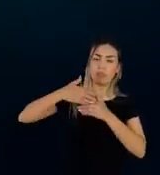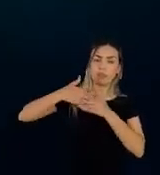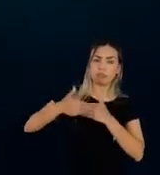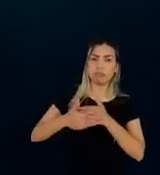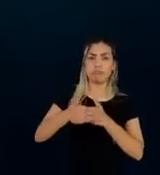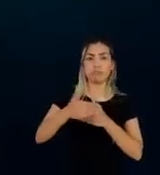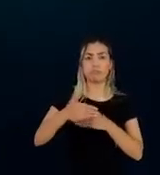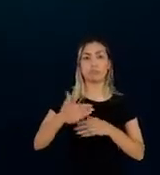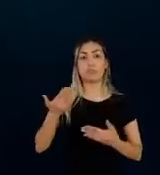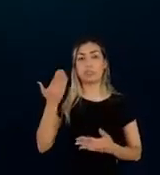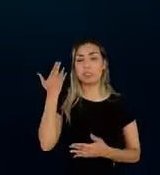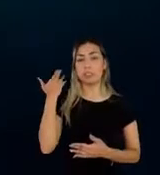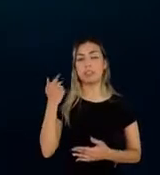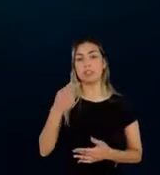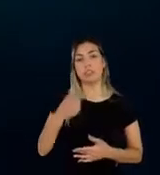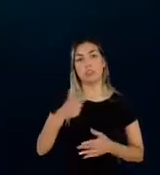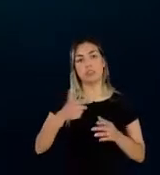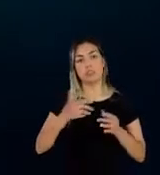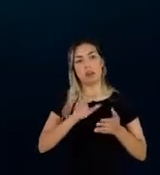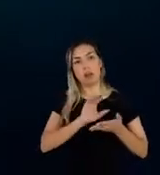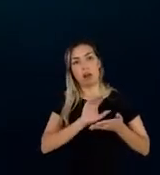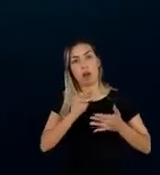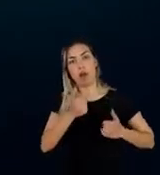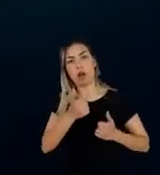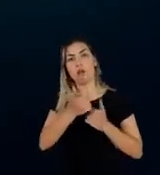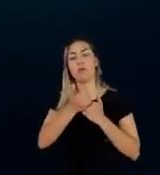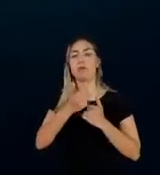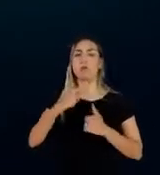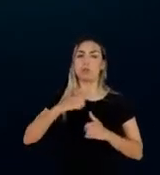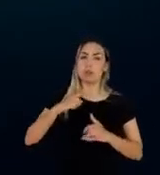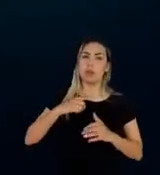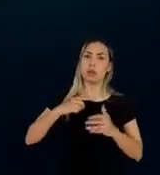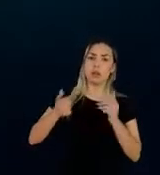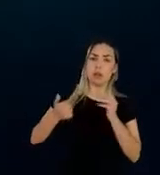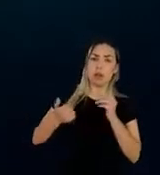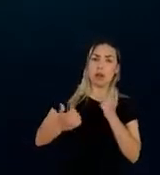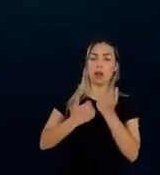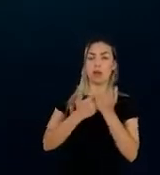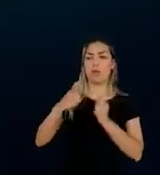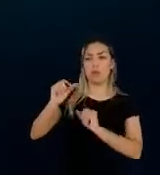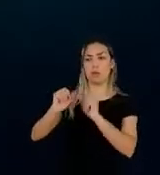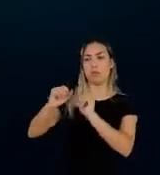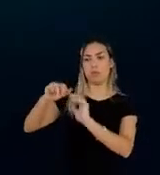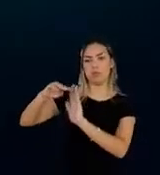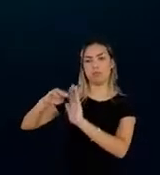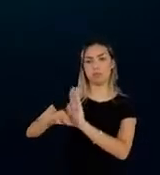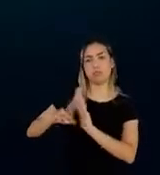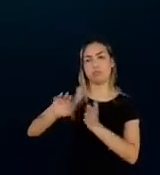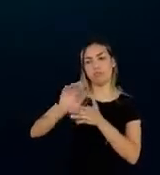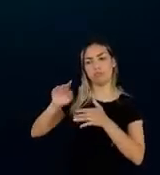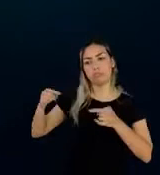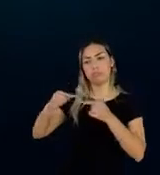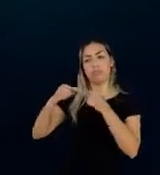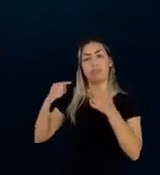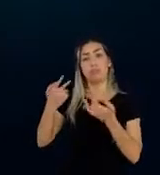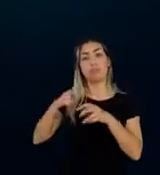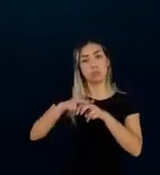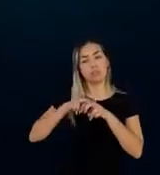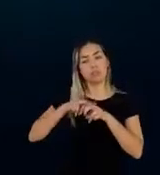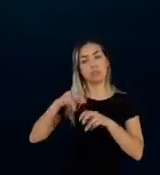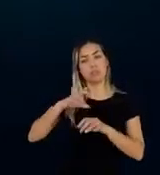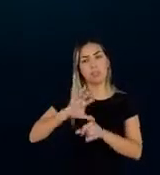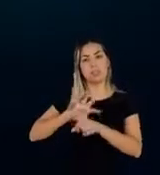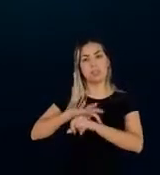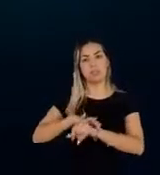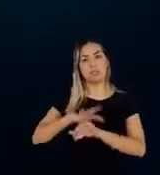esses recursos, então, eles acompanham a receita das empresas, então é um recurso realmente garantido para